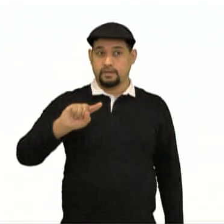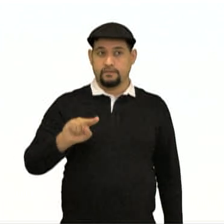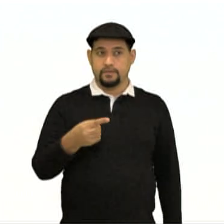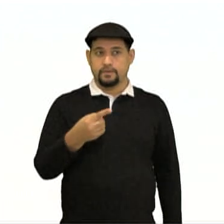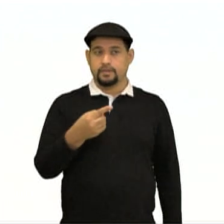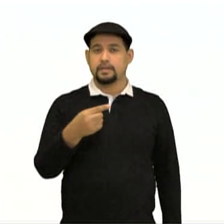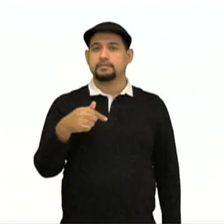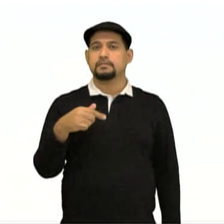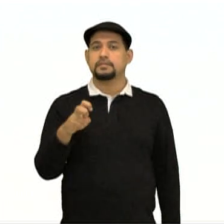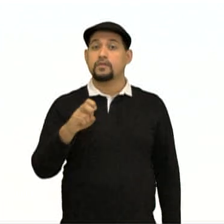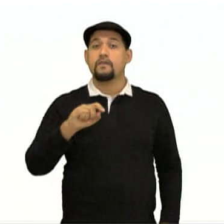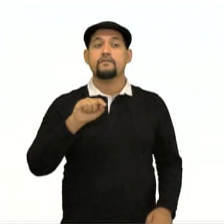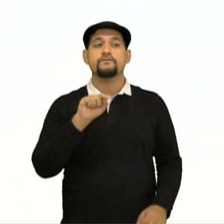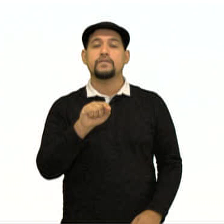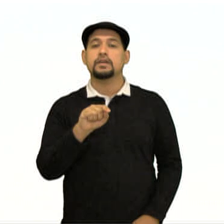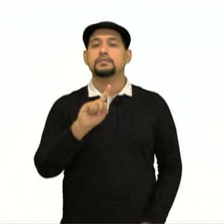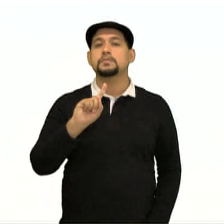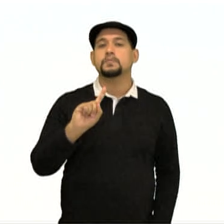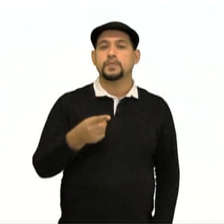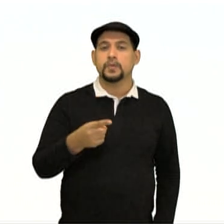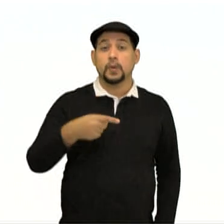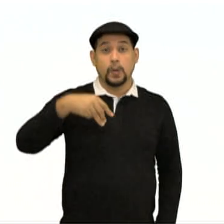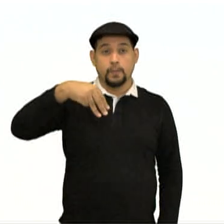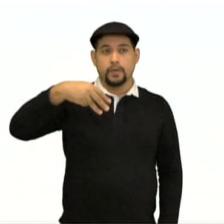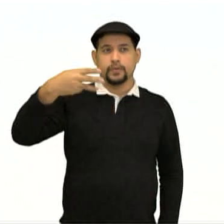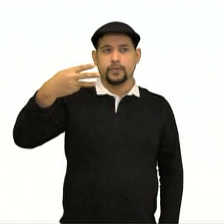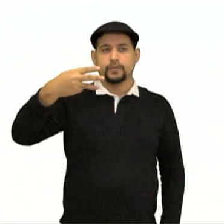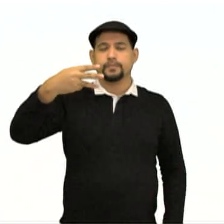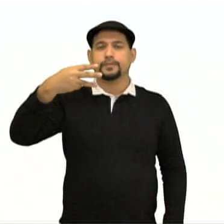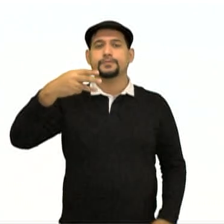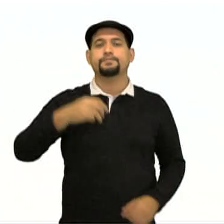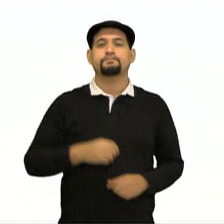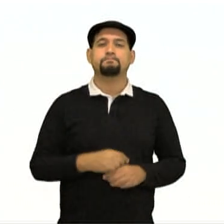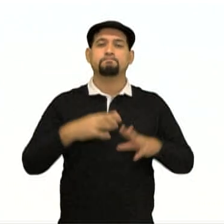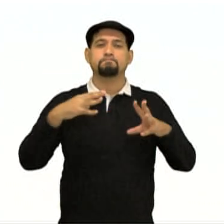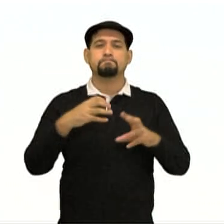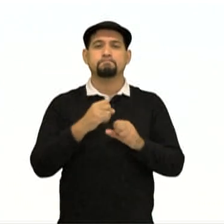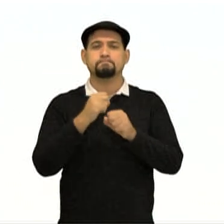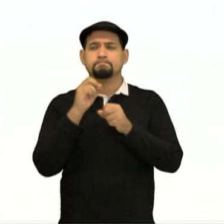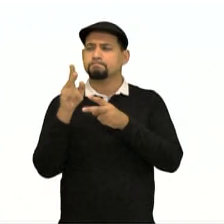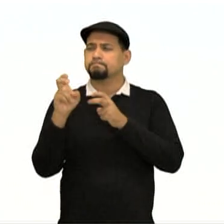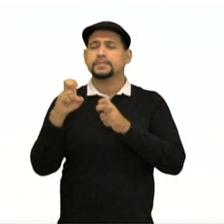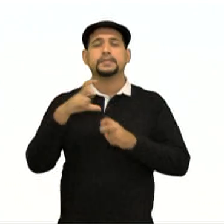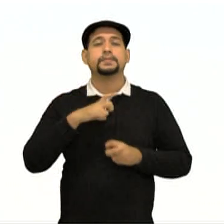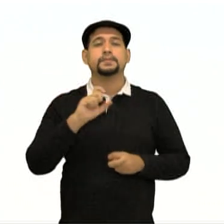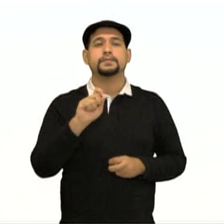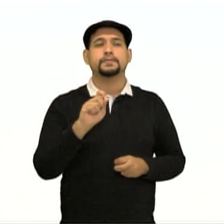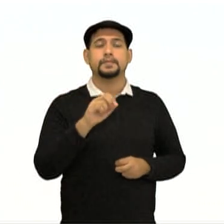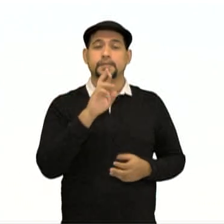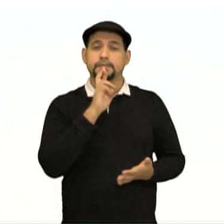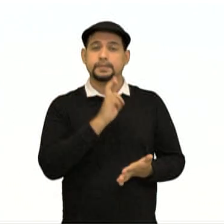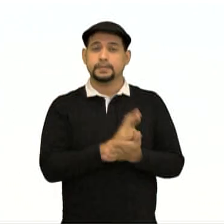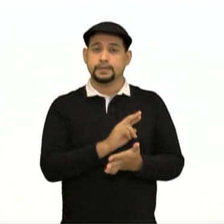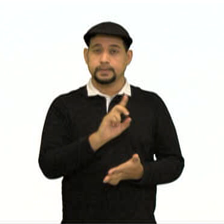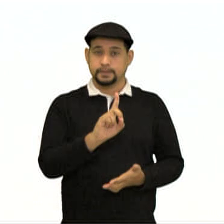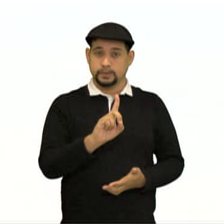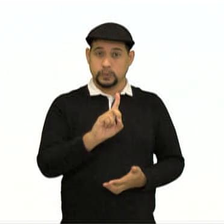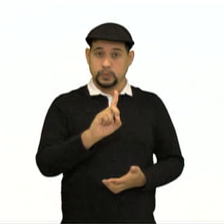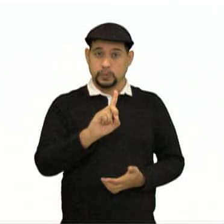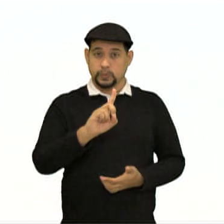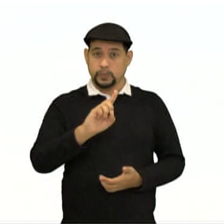1.059,75 vezes 1.000, que é metro cúbico, né? Multiplicando ele aqui, nós vamos ter que vai ter